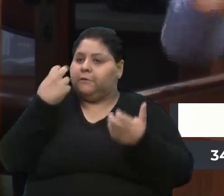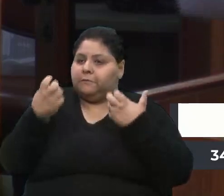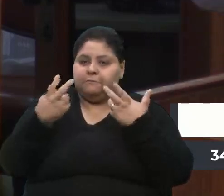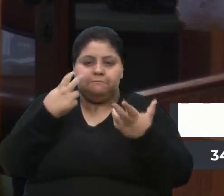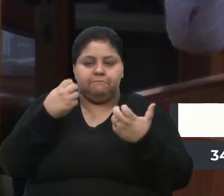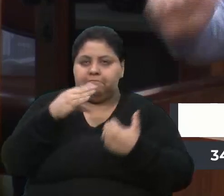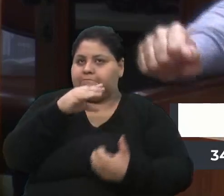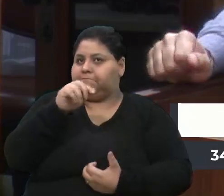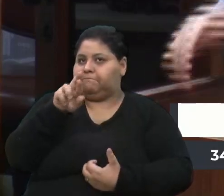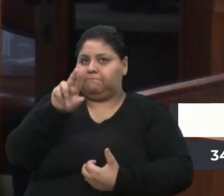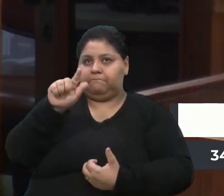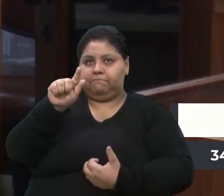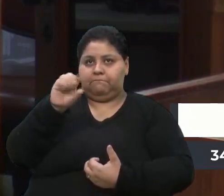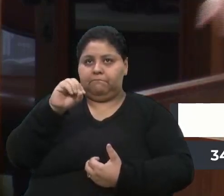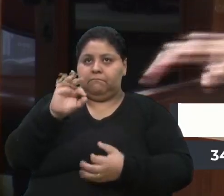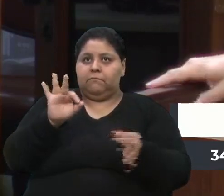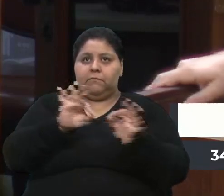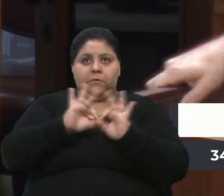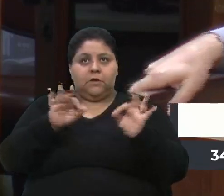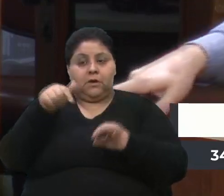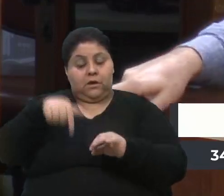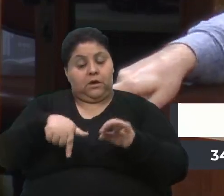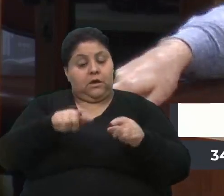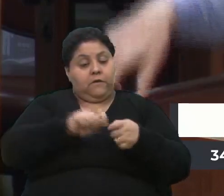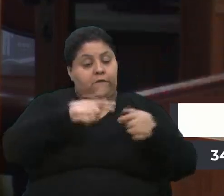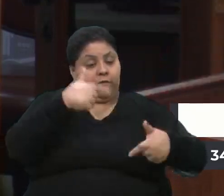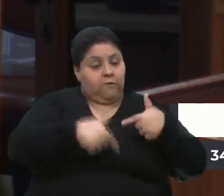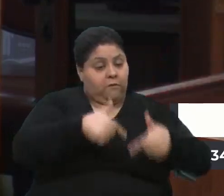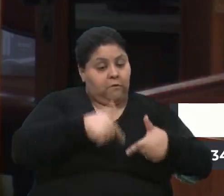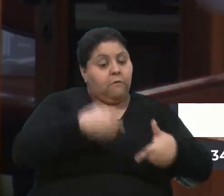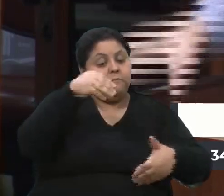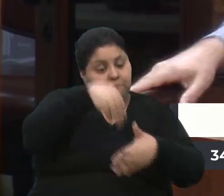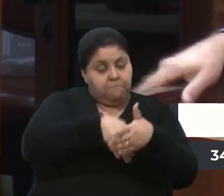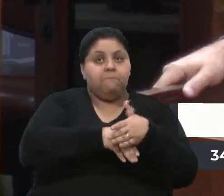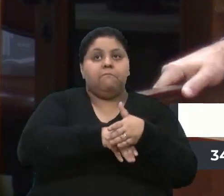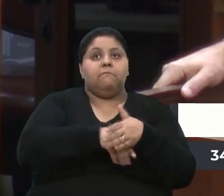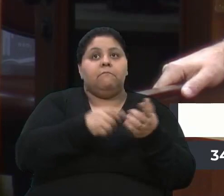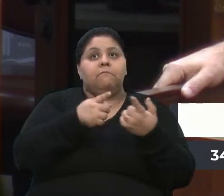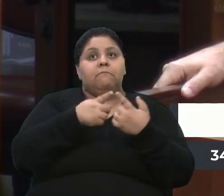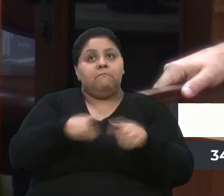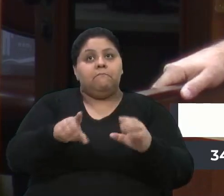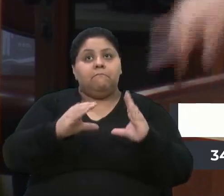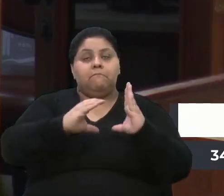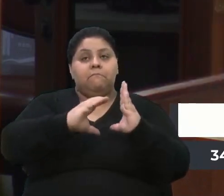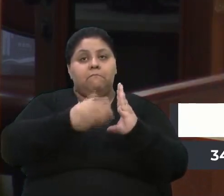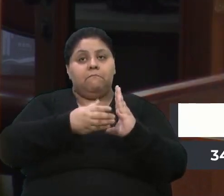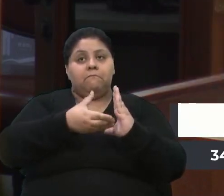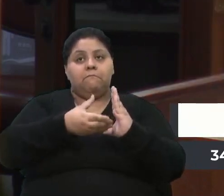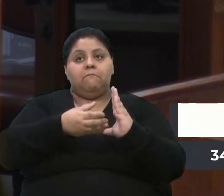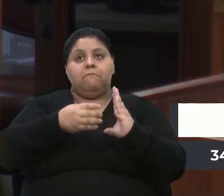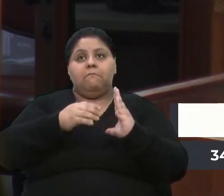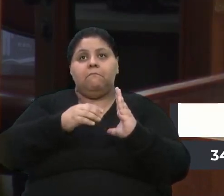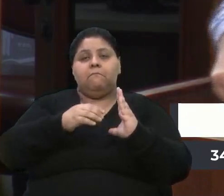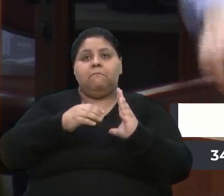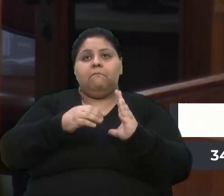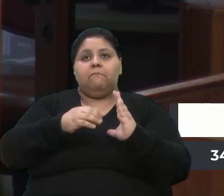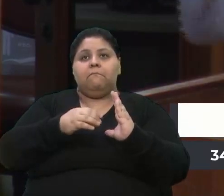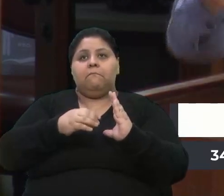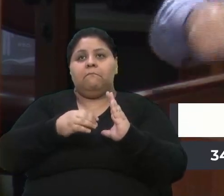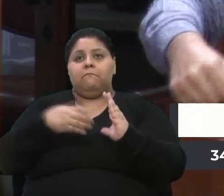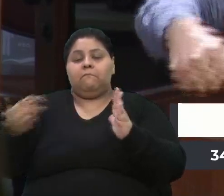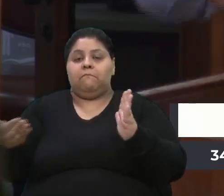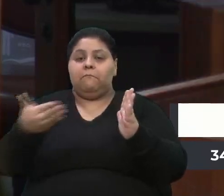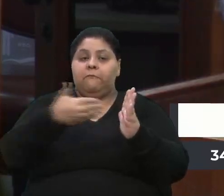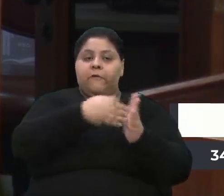e nem nada. Está aqui, faz o seu trabalho democraticamente eleito. Mas o Republicanos está aí na base do governo, vem o Republicanos, vem